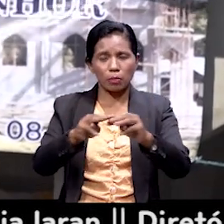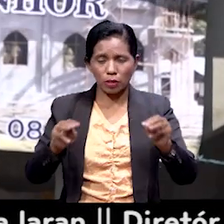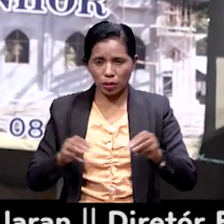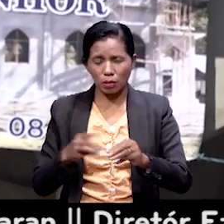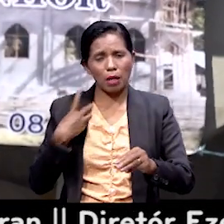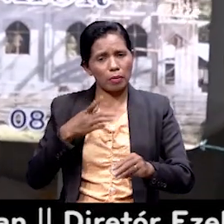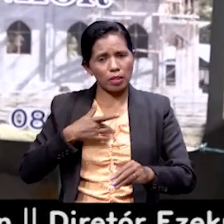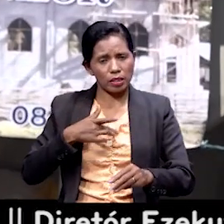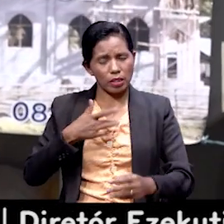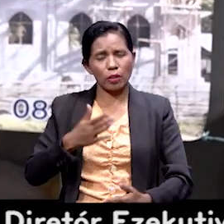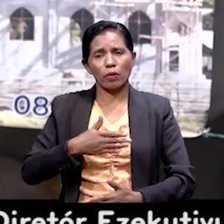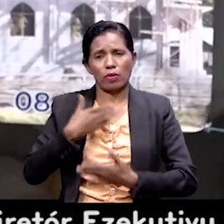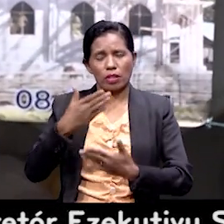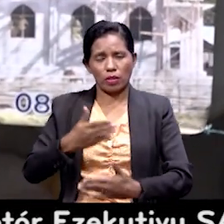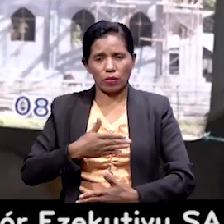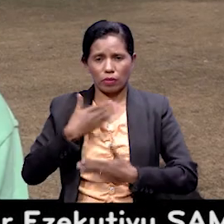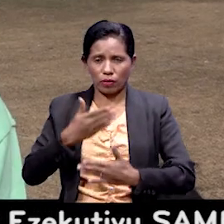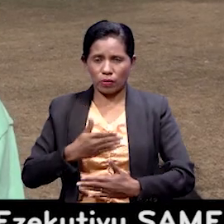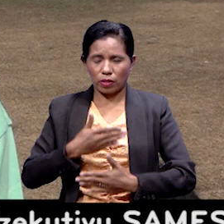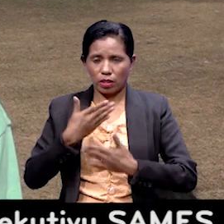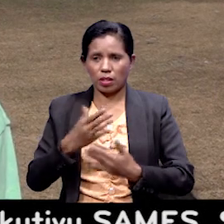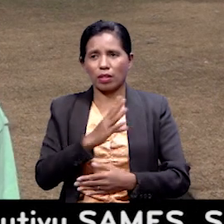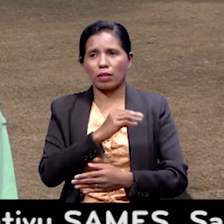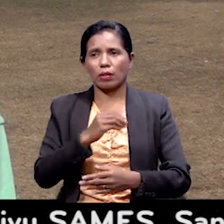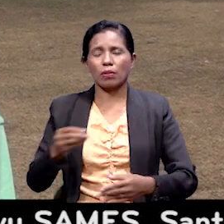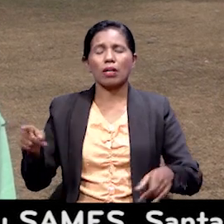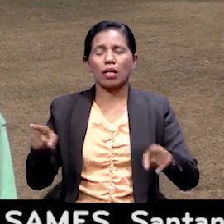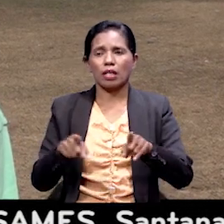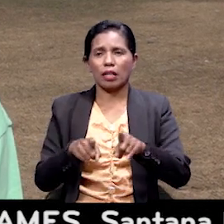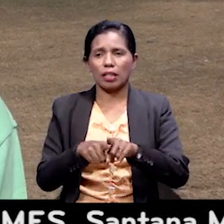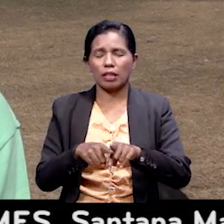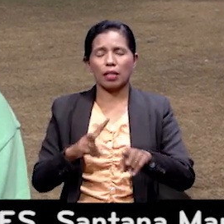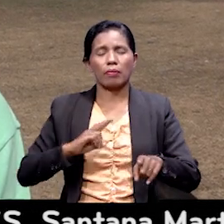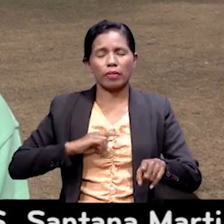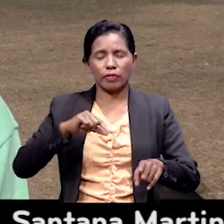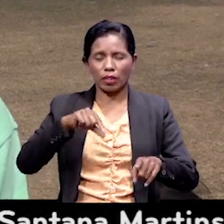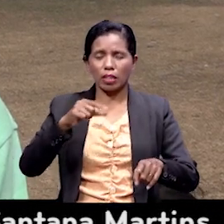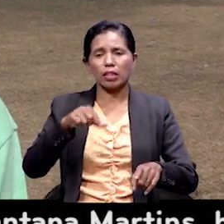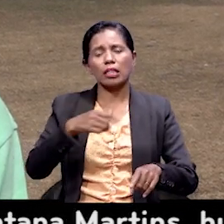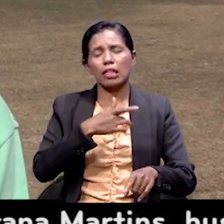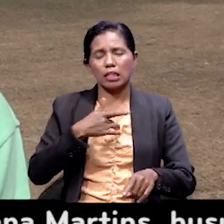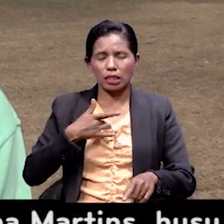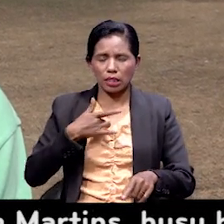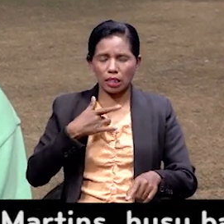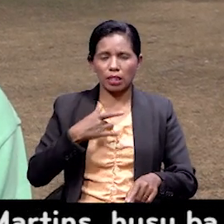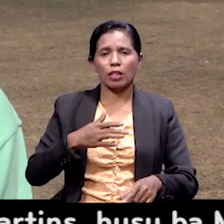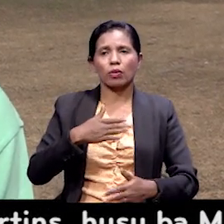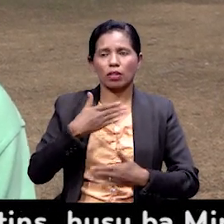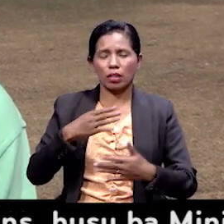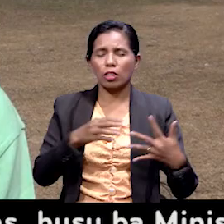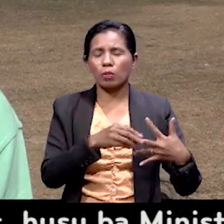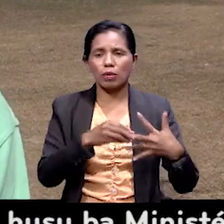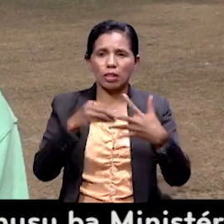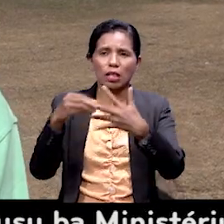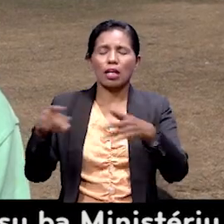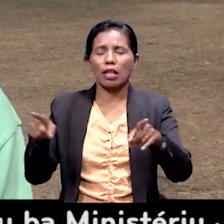liderança kumtare Waimori am sente orgulho tebes ami sente composta ami dike ke wan contente. Tam visita sa ida ne special te tebe sa